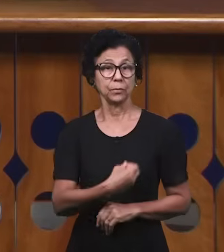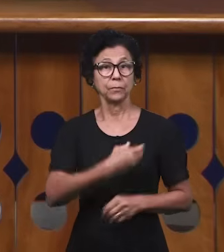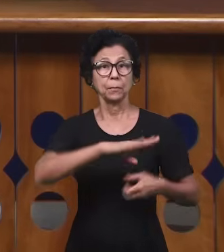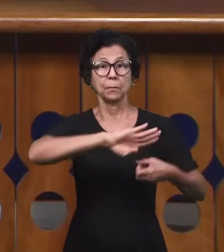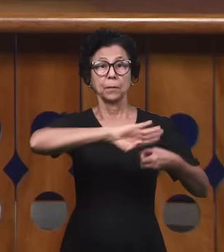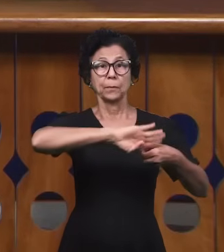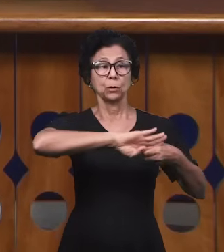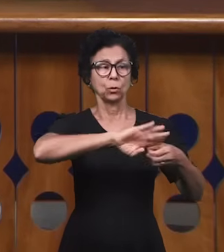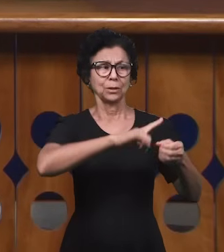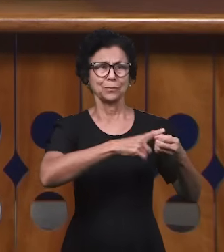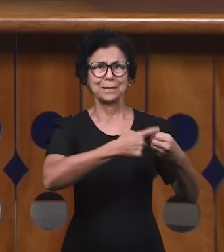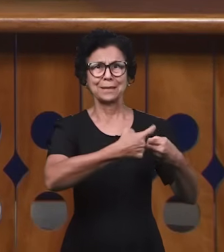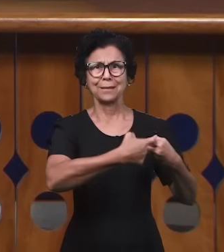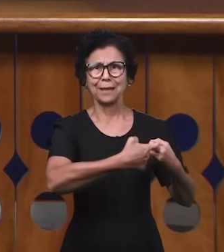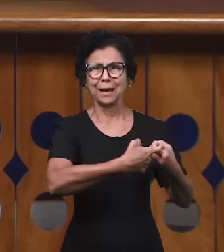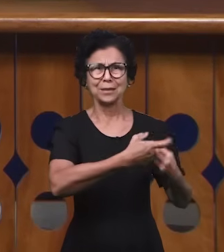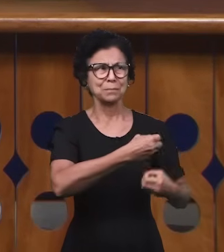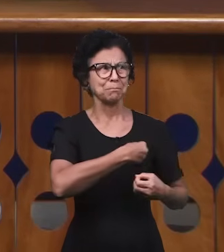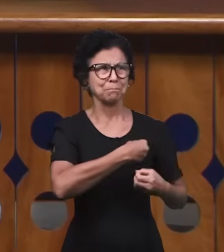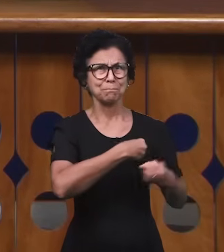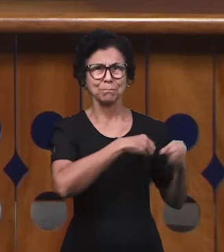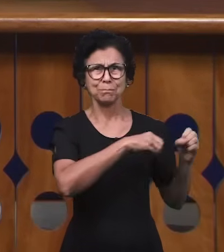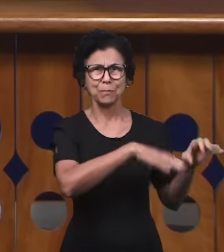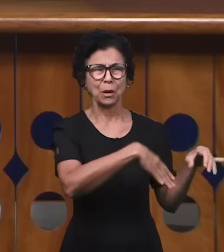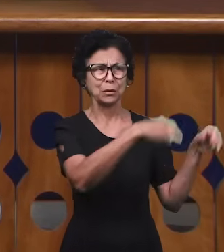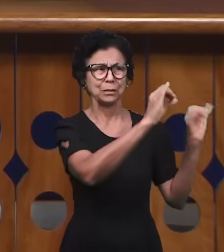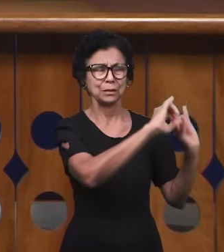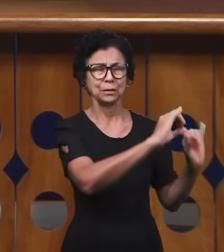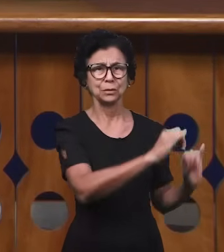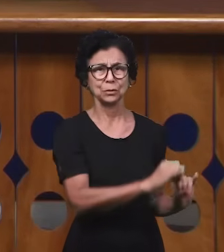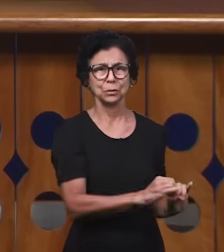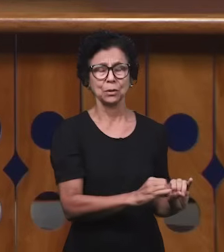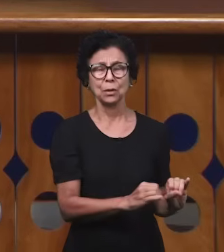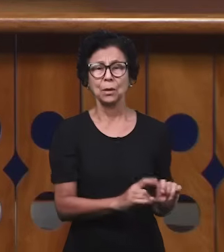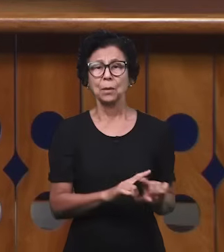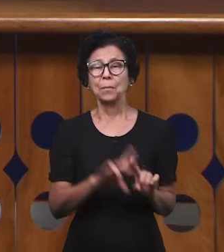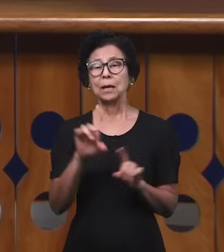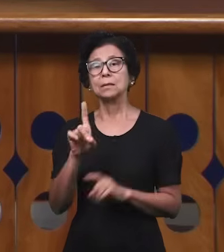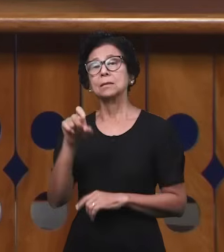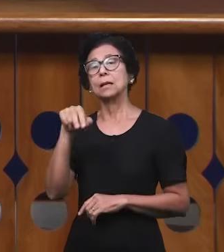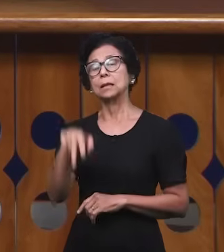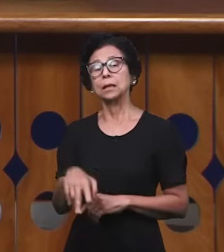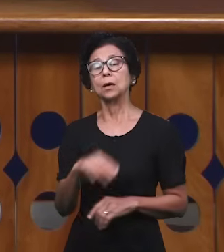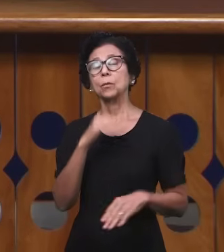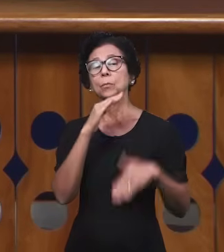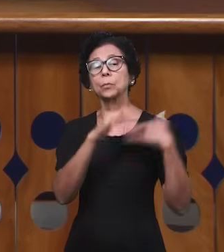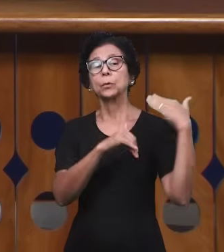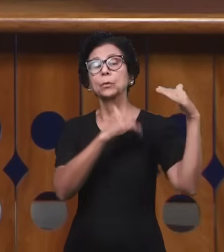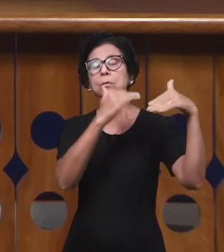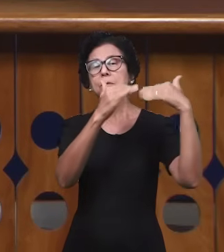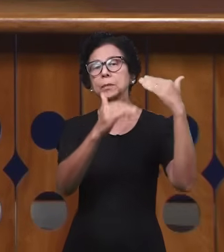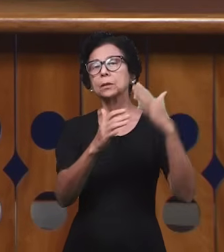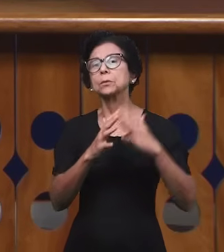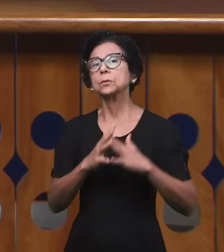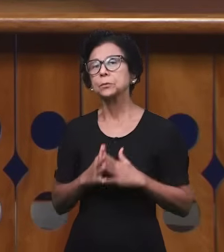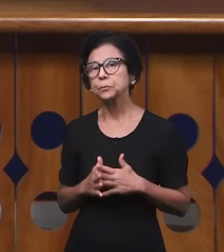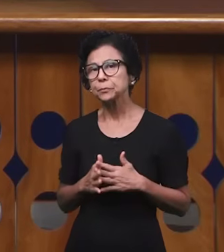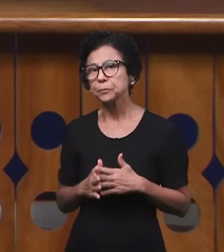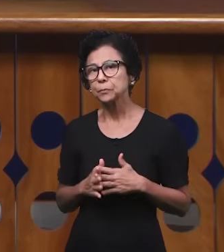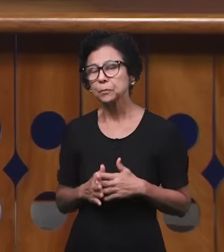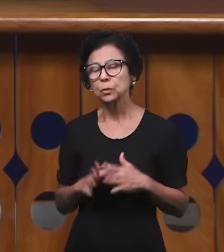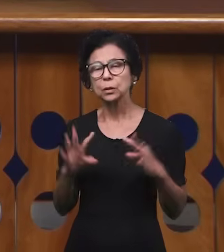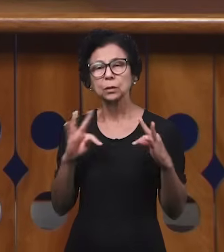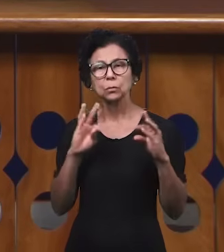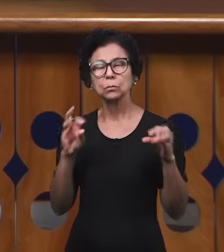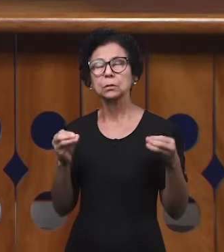se destacou e prosperou porque alinhou a sua vida espiritual, pessoal e profissional ao